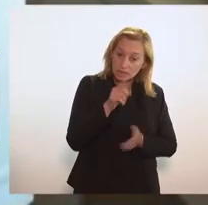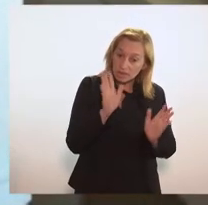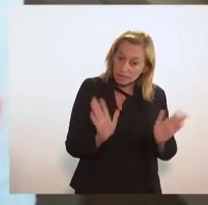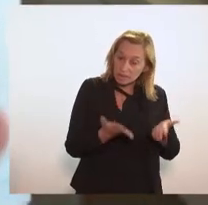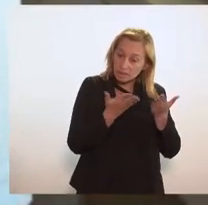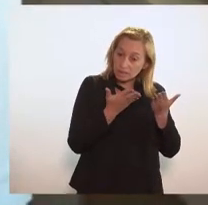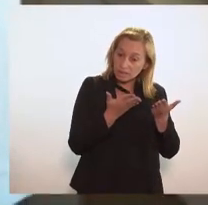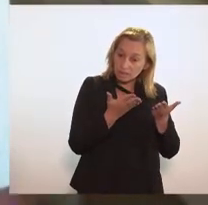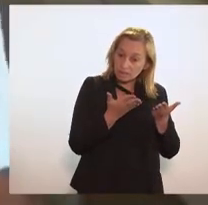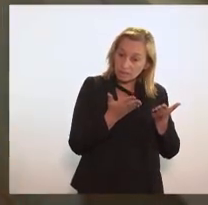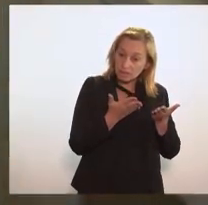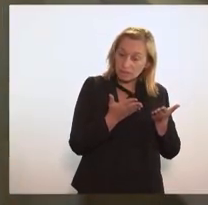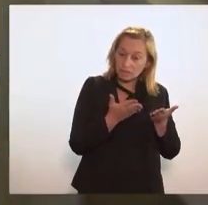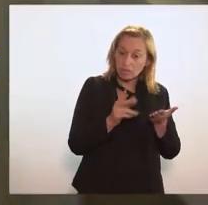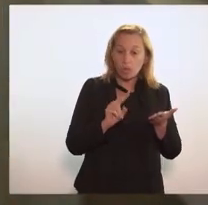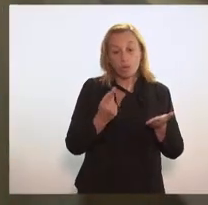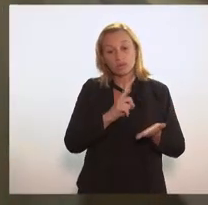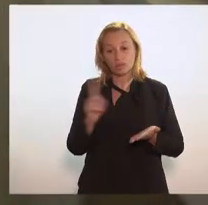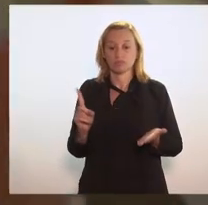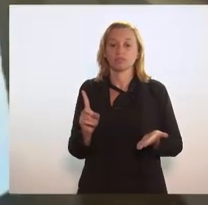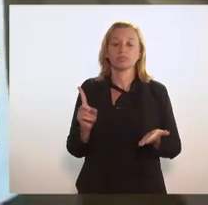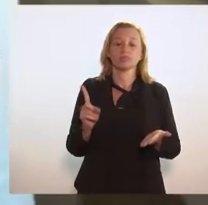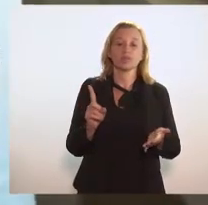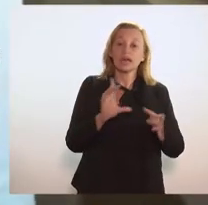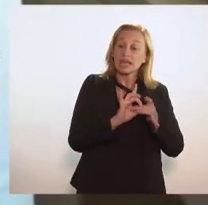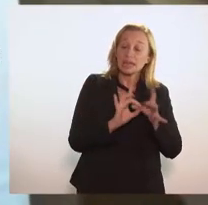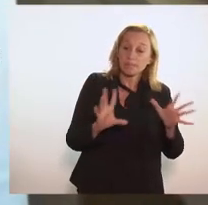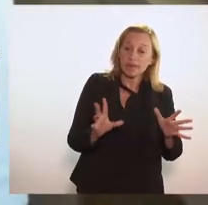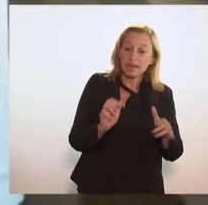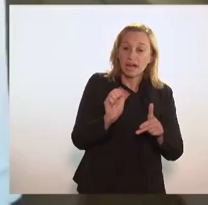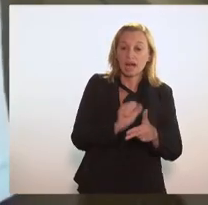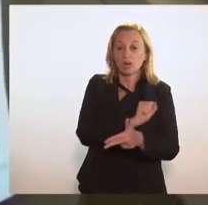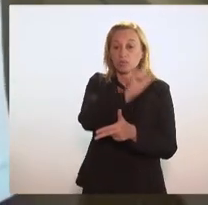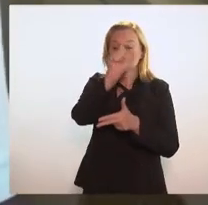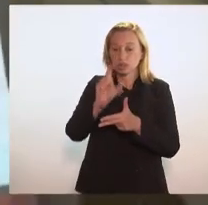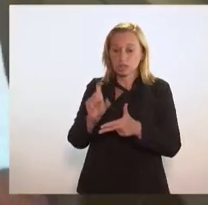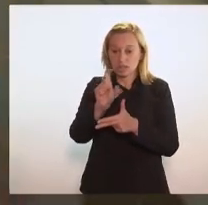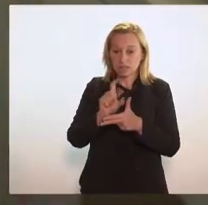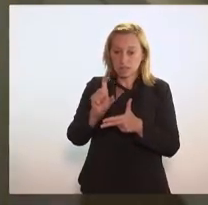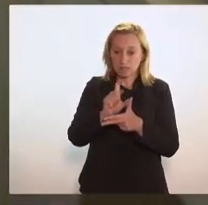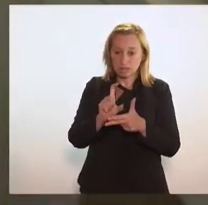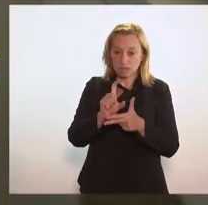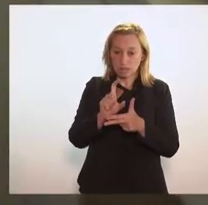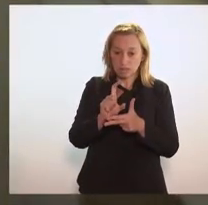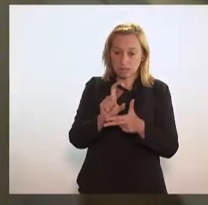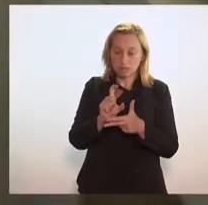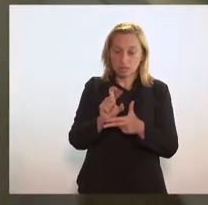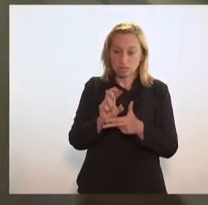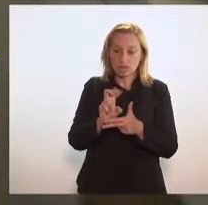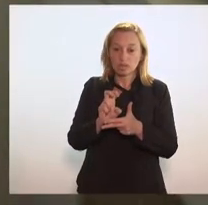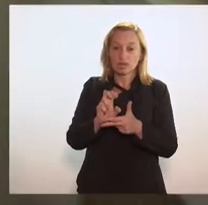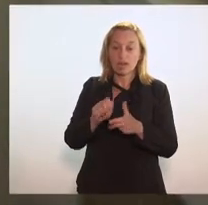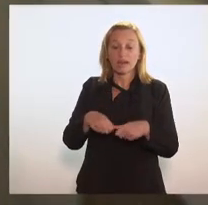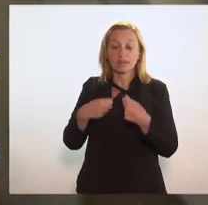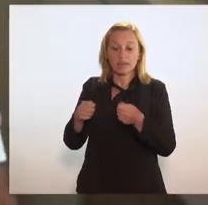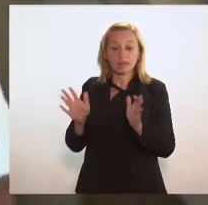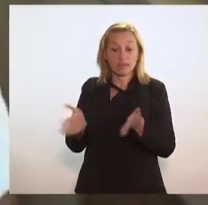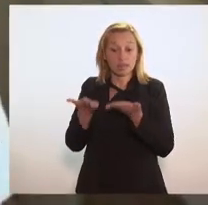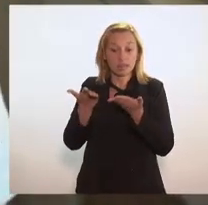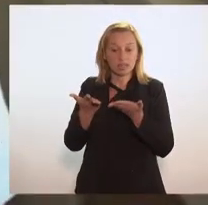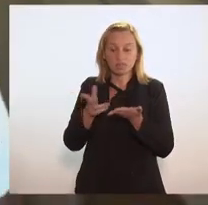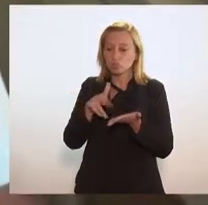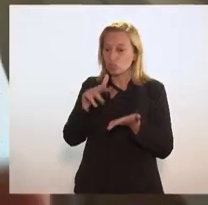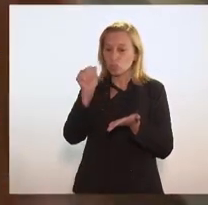incentivo no Parlamento ou não dá autorizar o Executivo a dar incentivo